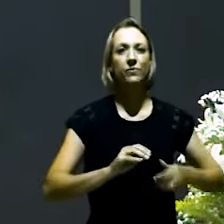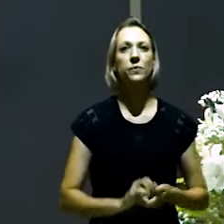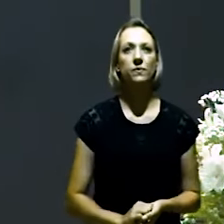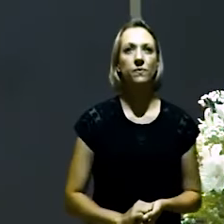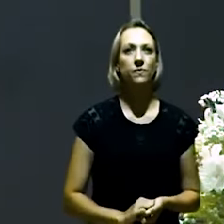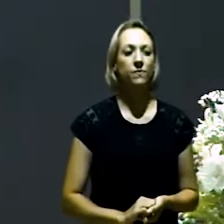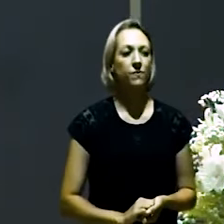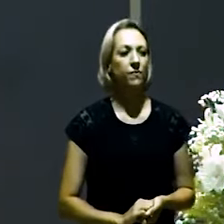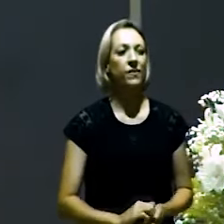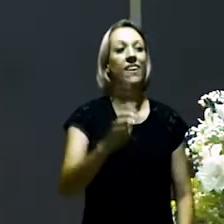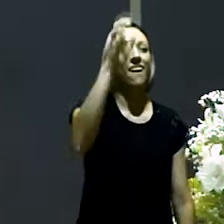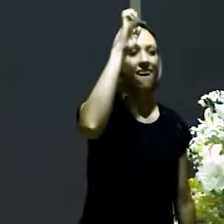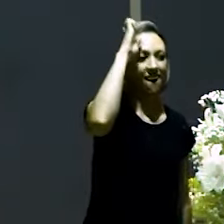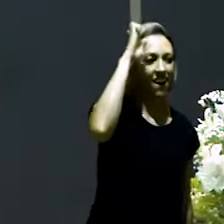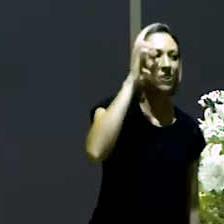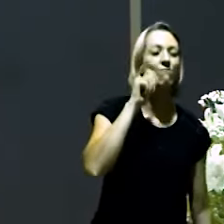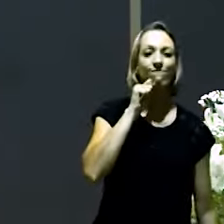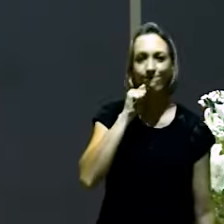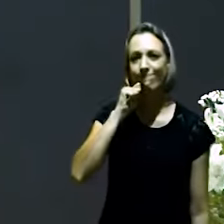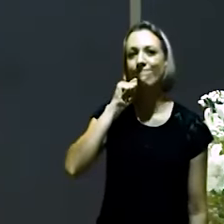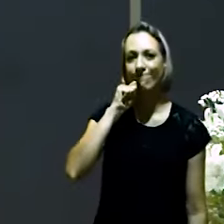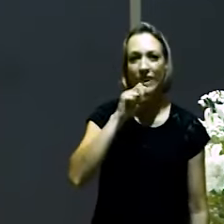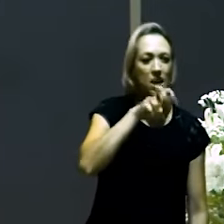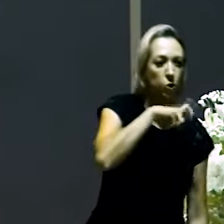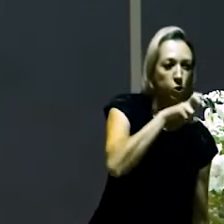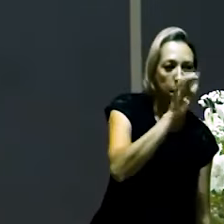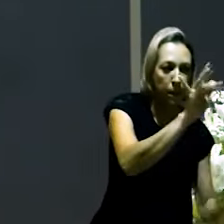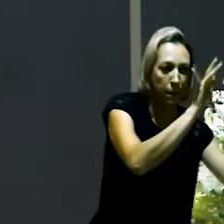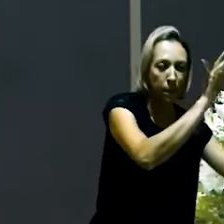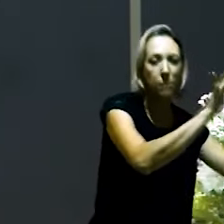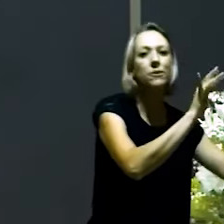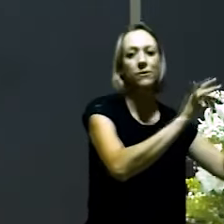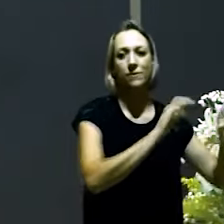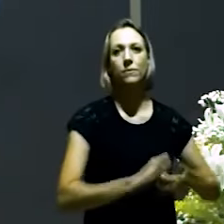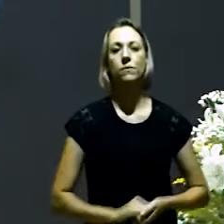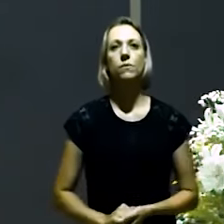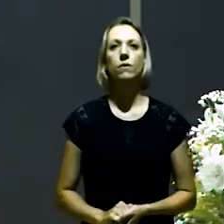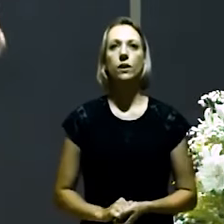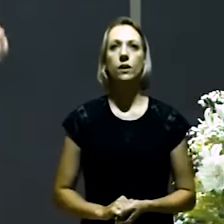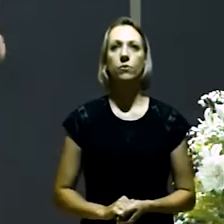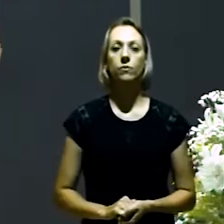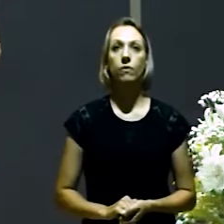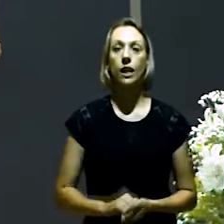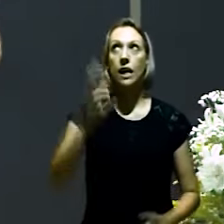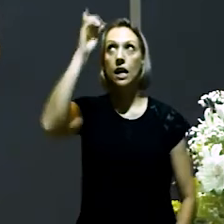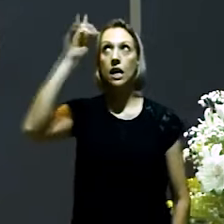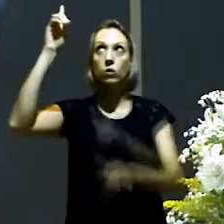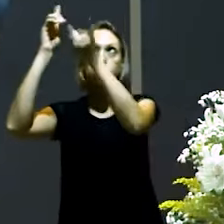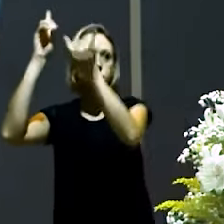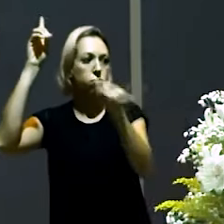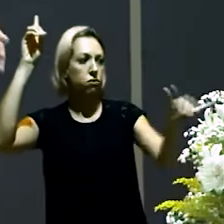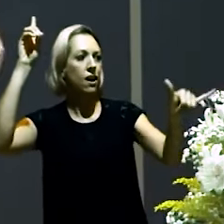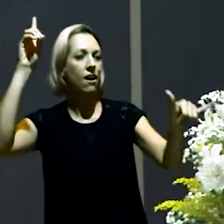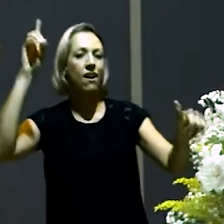semente da mulher. E eu já te antecipo que da semente da mulher, vai nascer